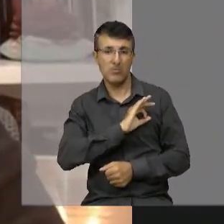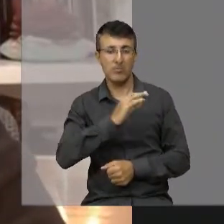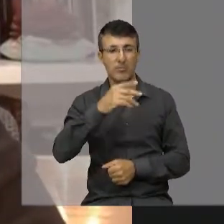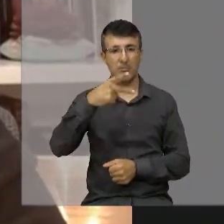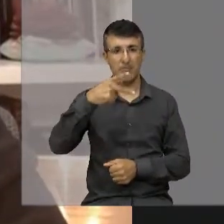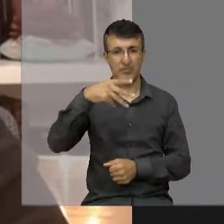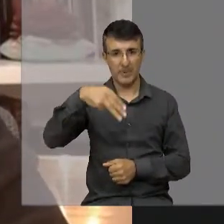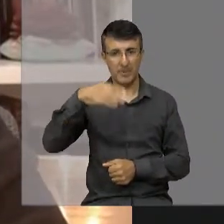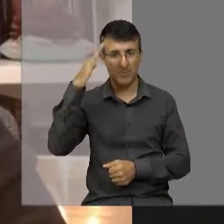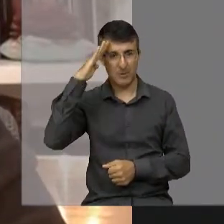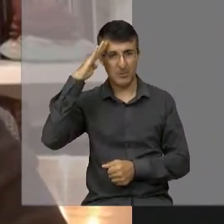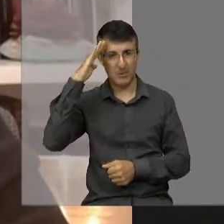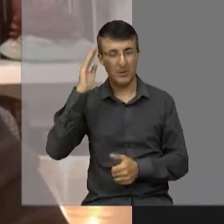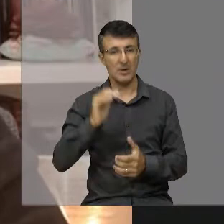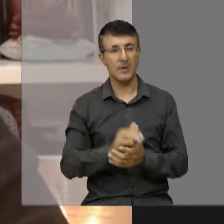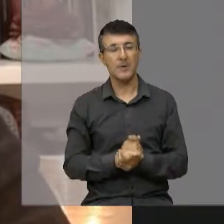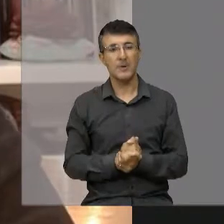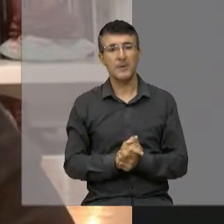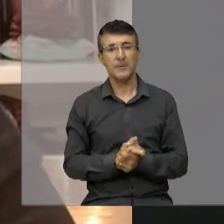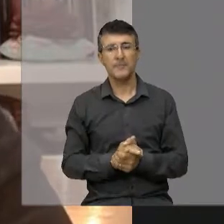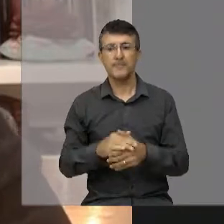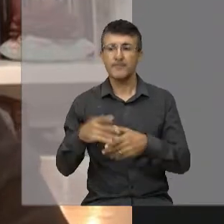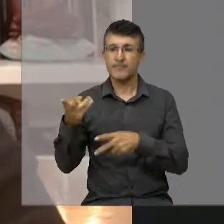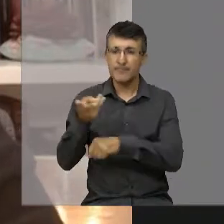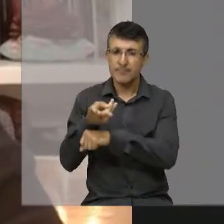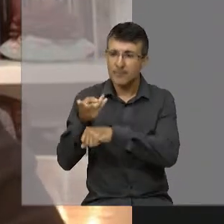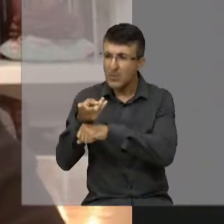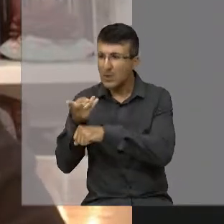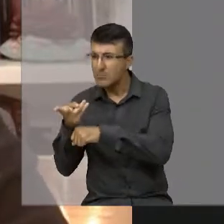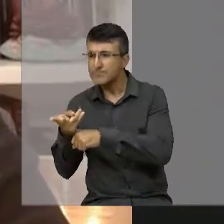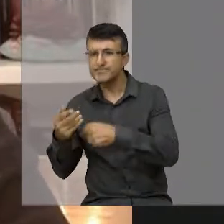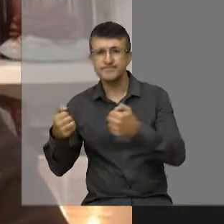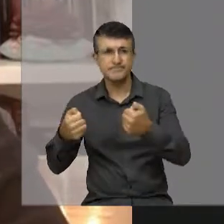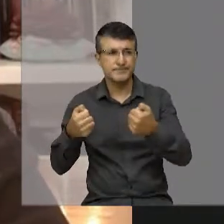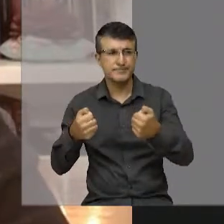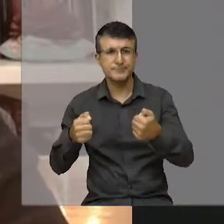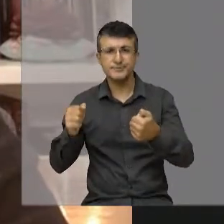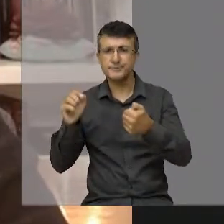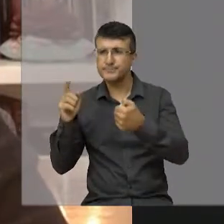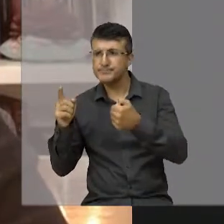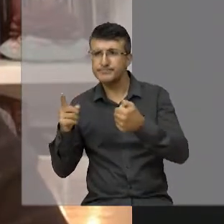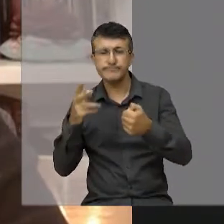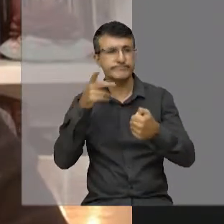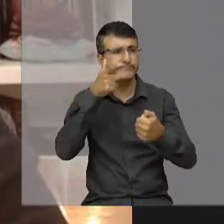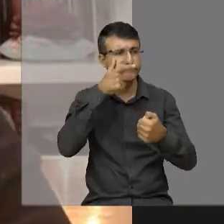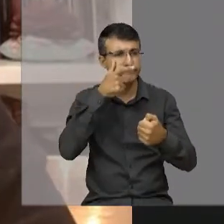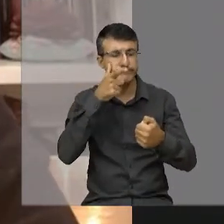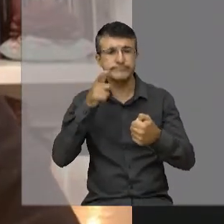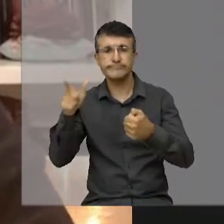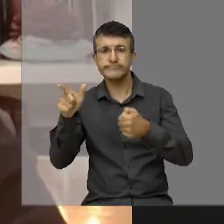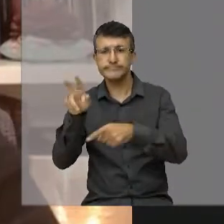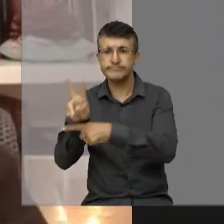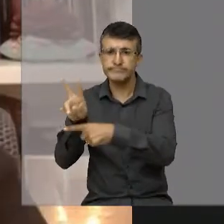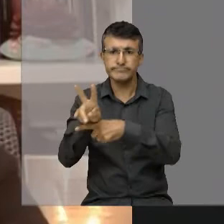também a gente precisa pensar em outros suportes, a gente acaba, né, tendo uma dificuldade. E, por fim, o que a